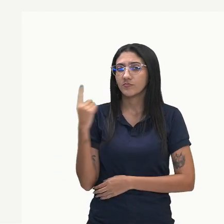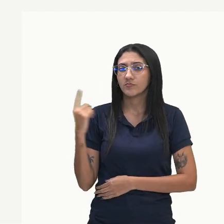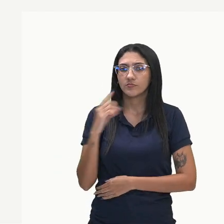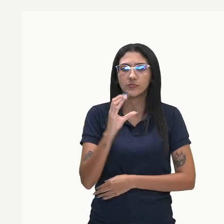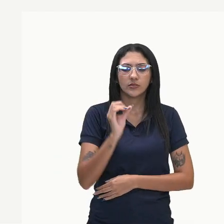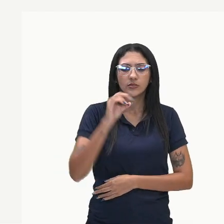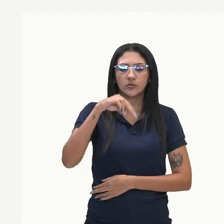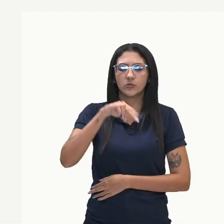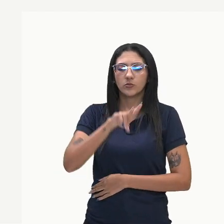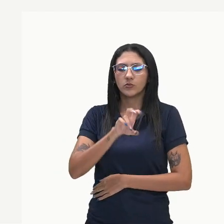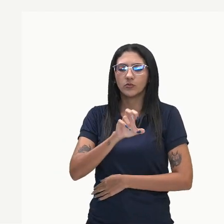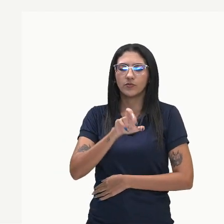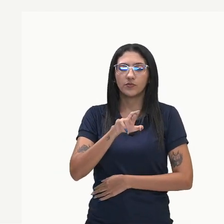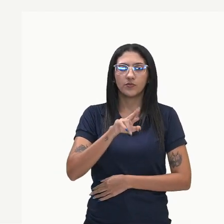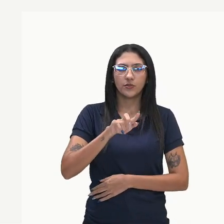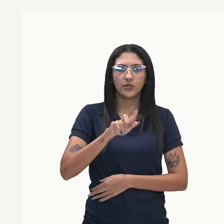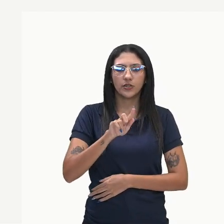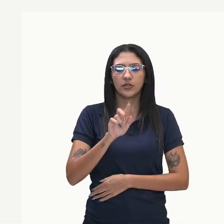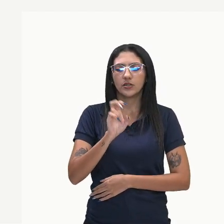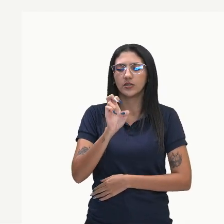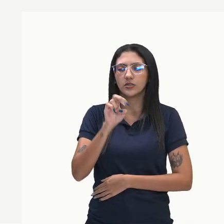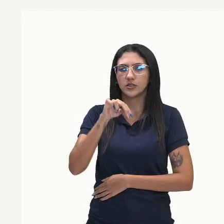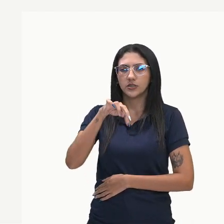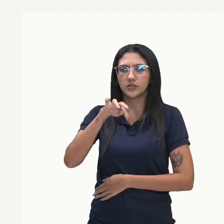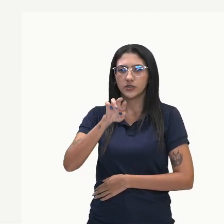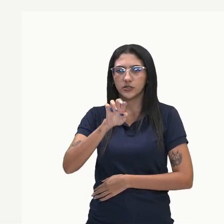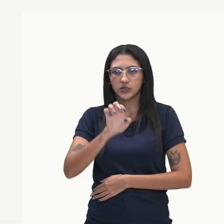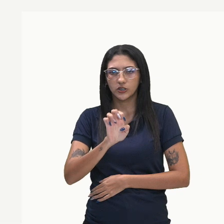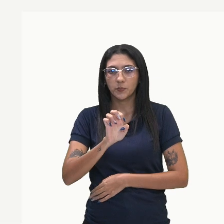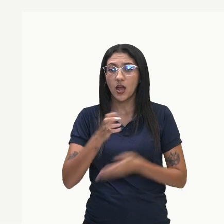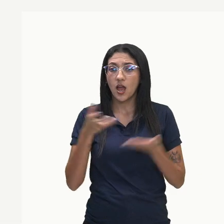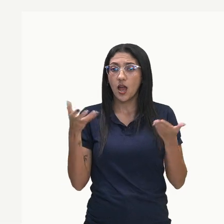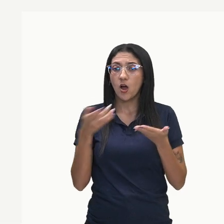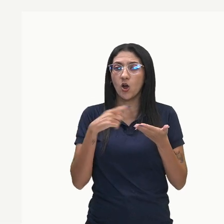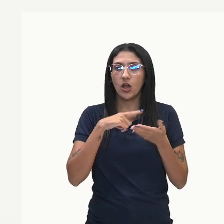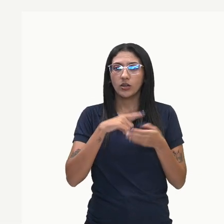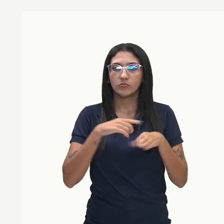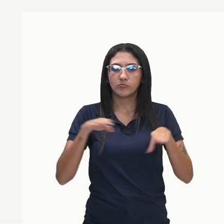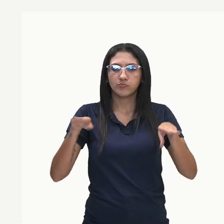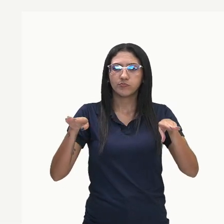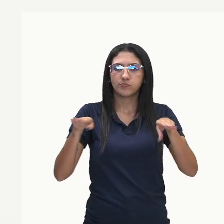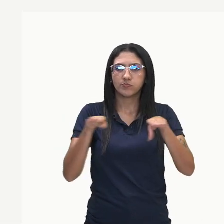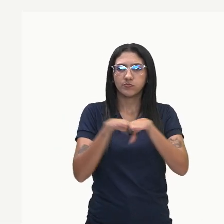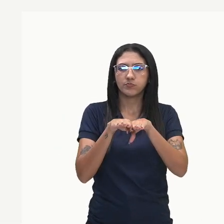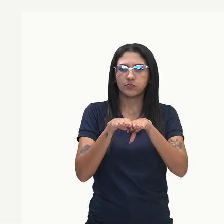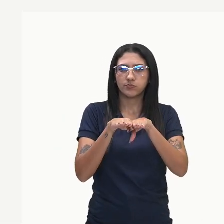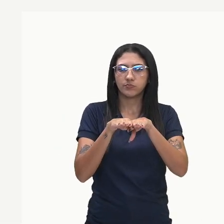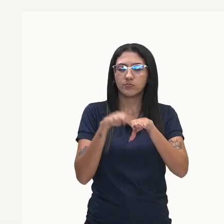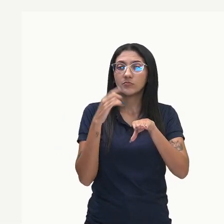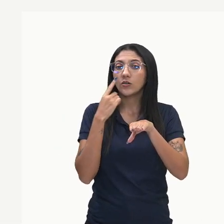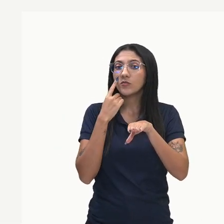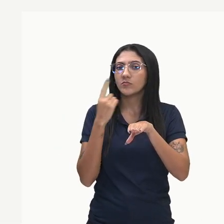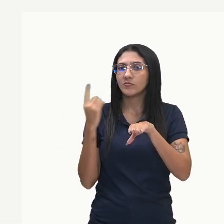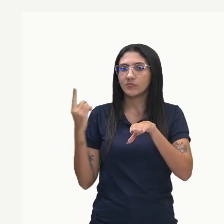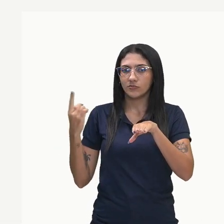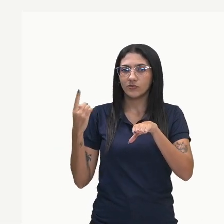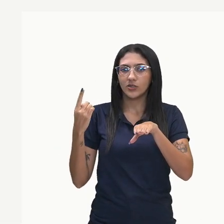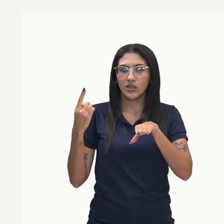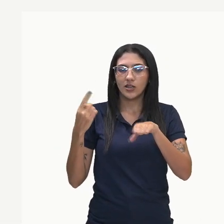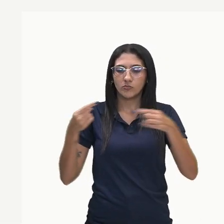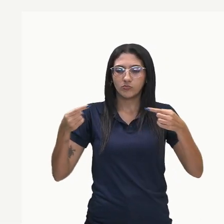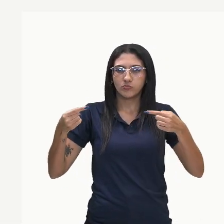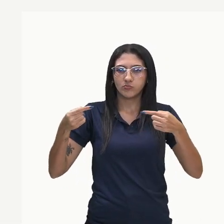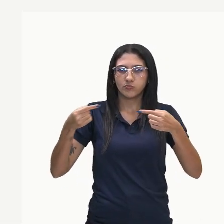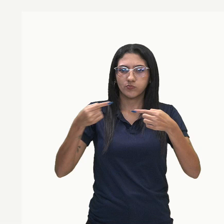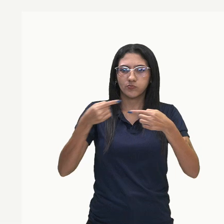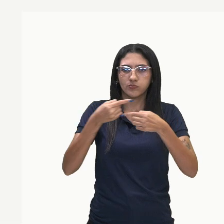convergente. O que acontece no convergente? As placas, elas colidem. Observem que elas vão no mesmo sentido, ó,